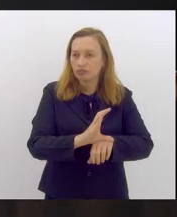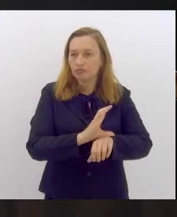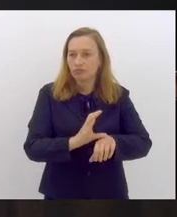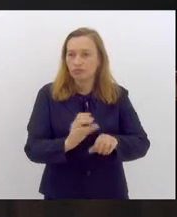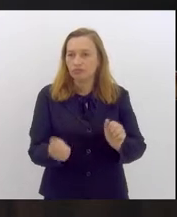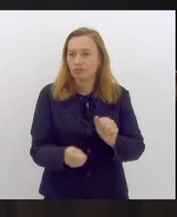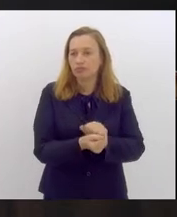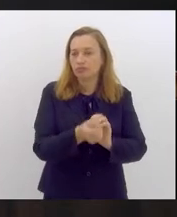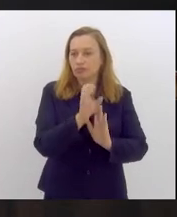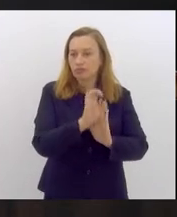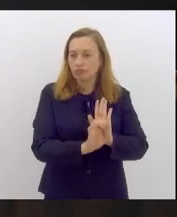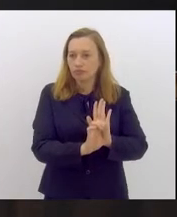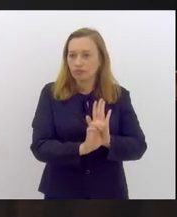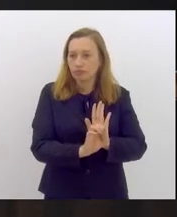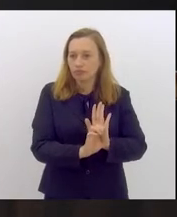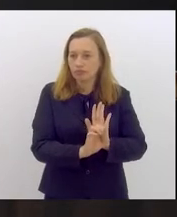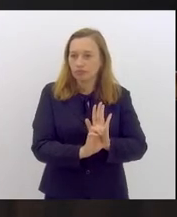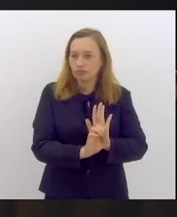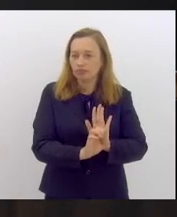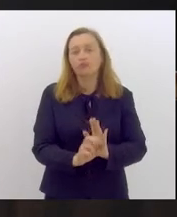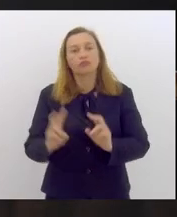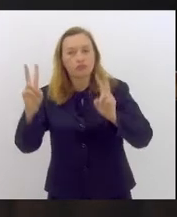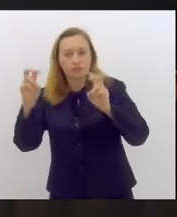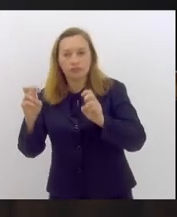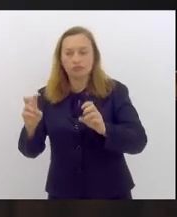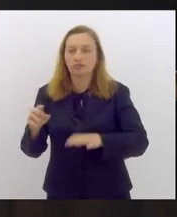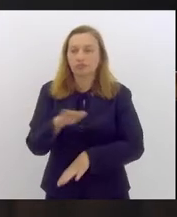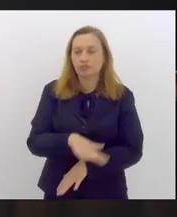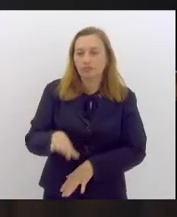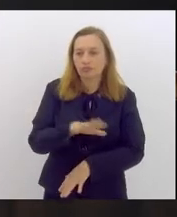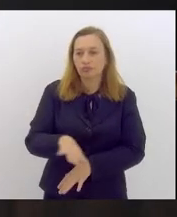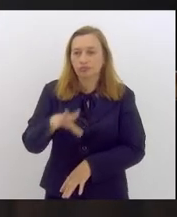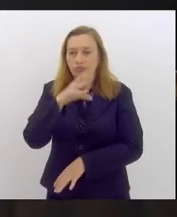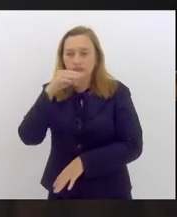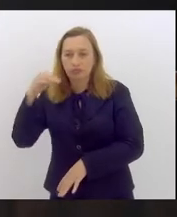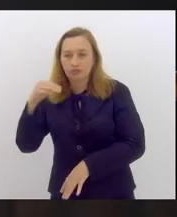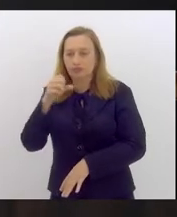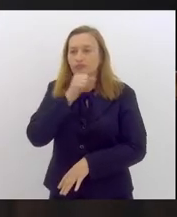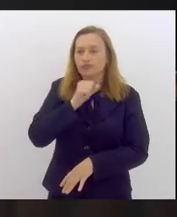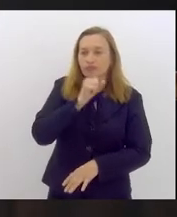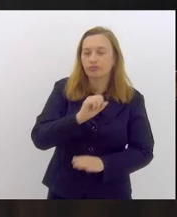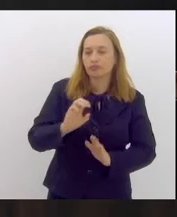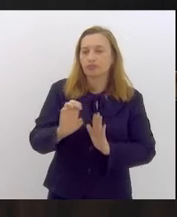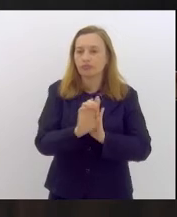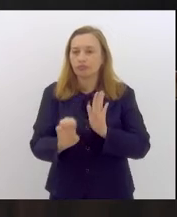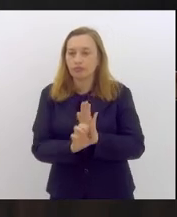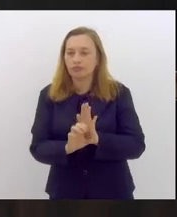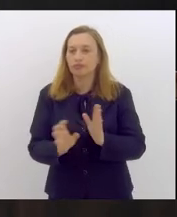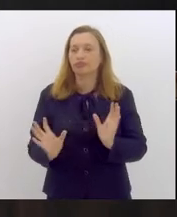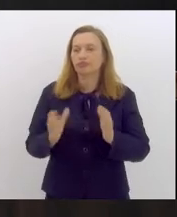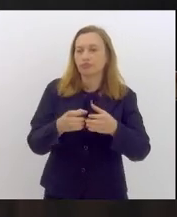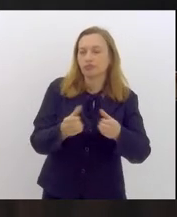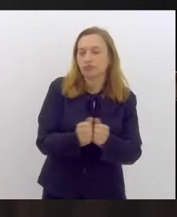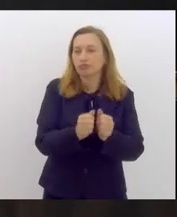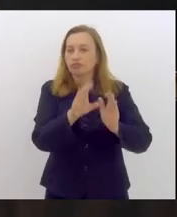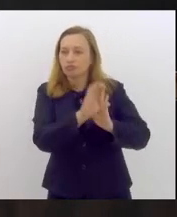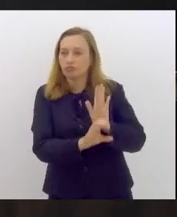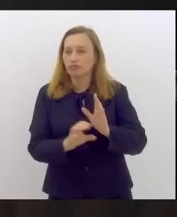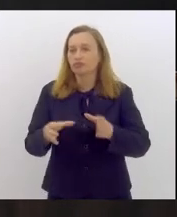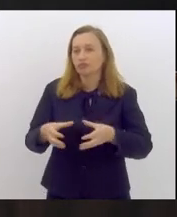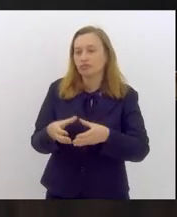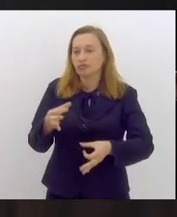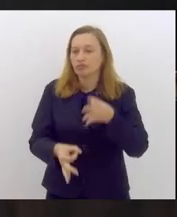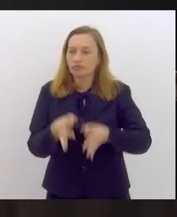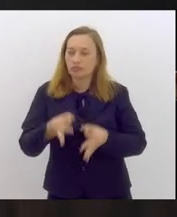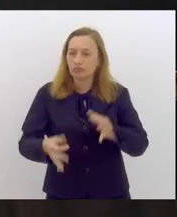com emendas de assunto da criança e do adolescente idoso, favorável, com emendas da Comissão de Constituição e Justiça de